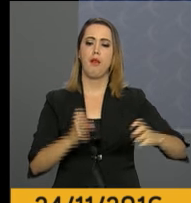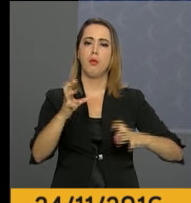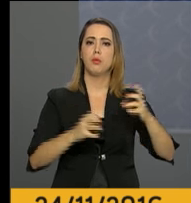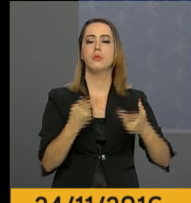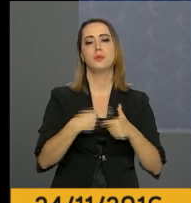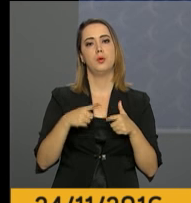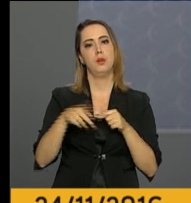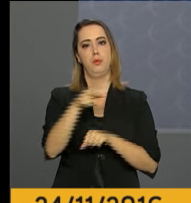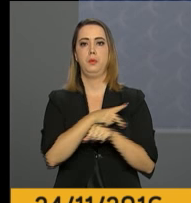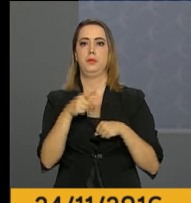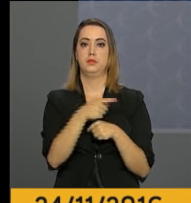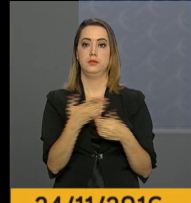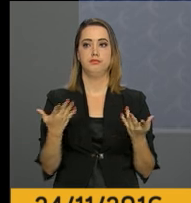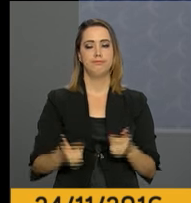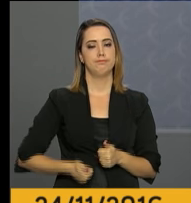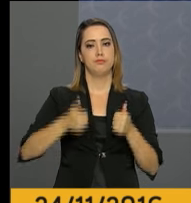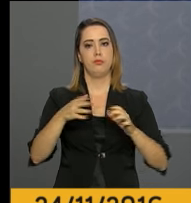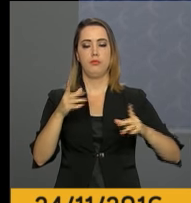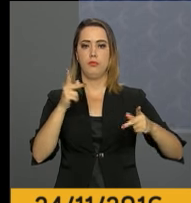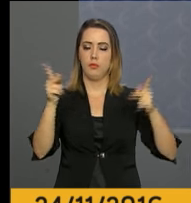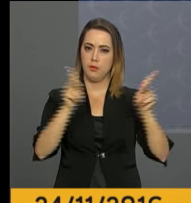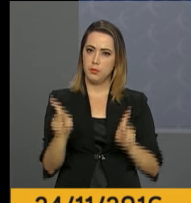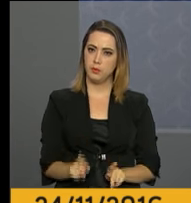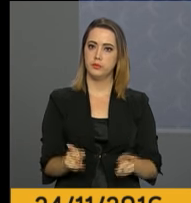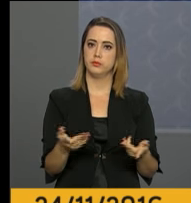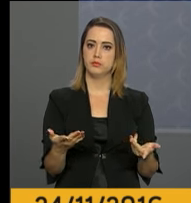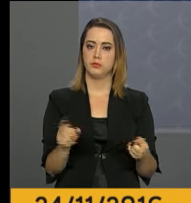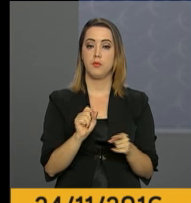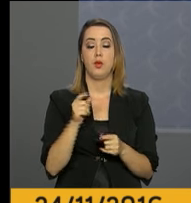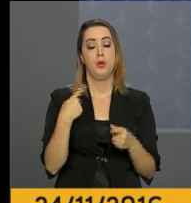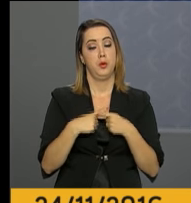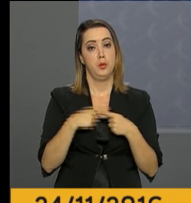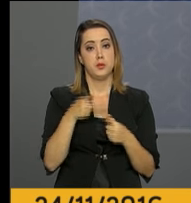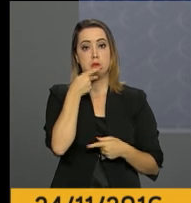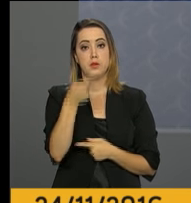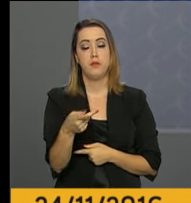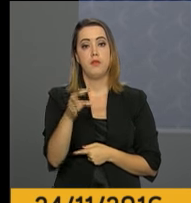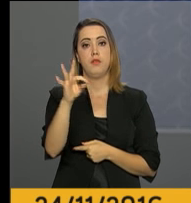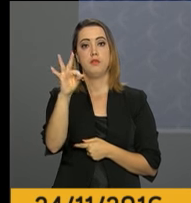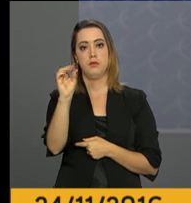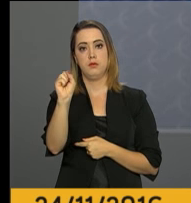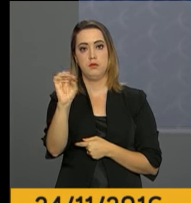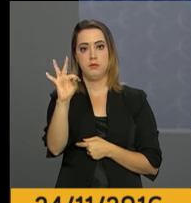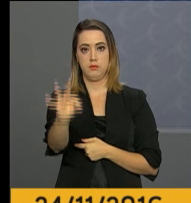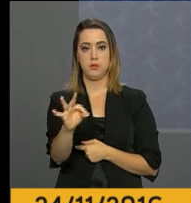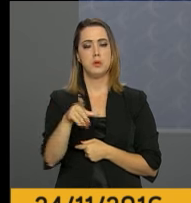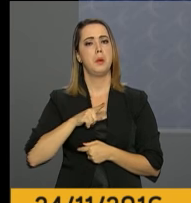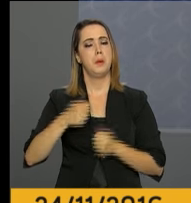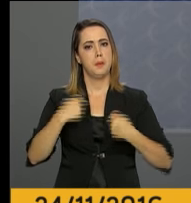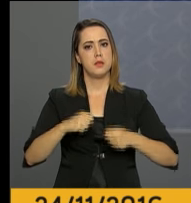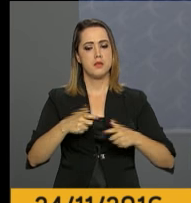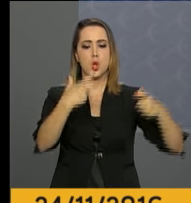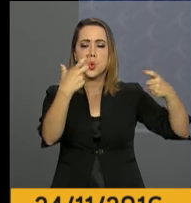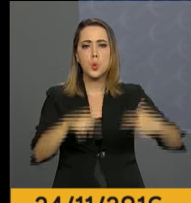país por isso digo eu o TST órgão máximo da Justiça do Trabalho deve ocupar lugar de relevo